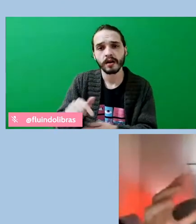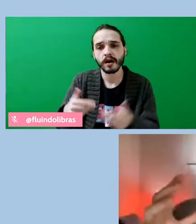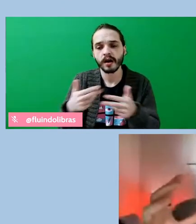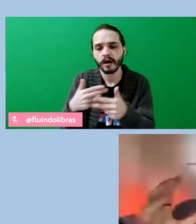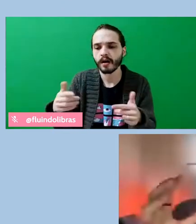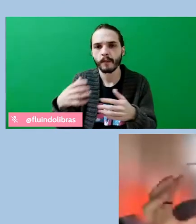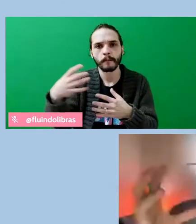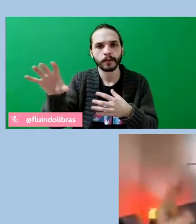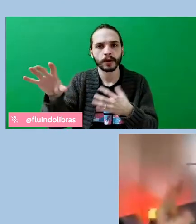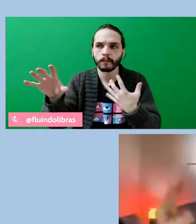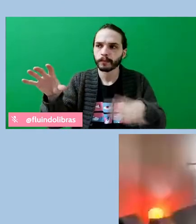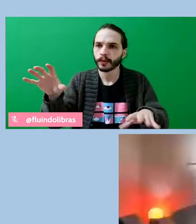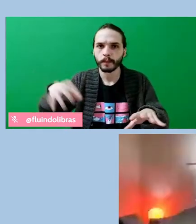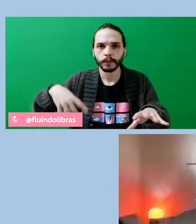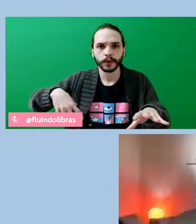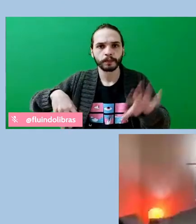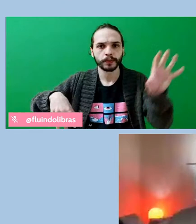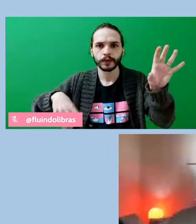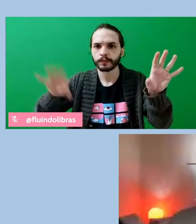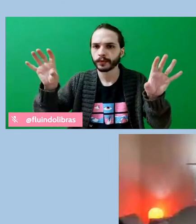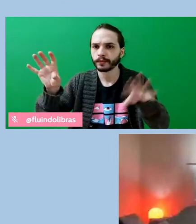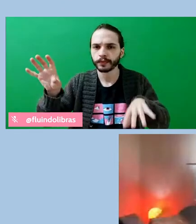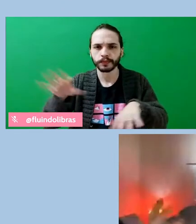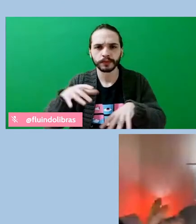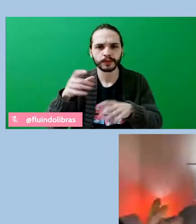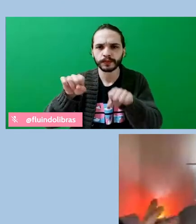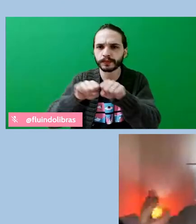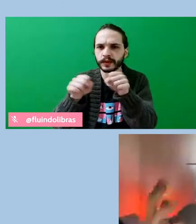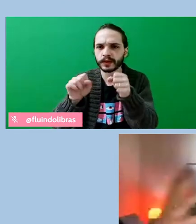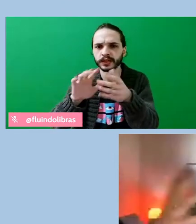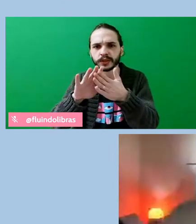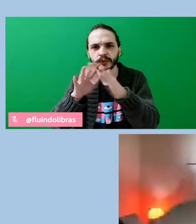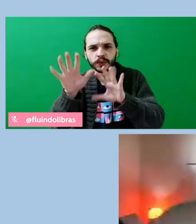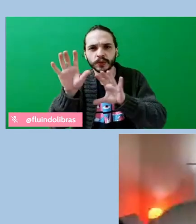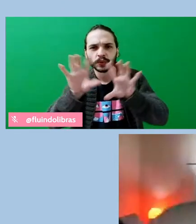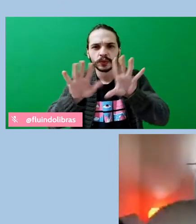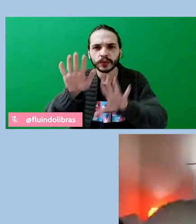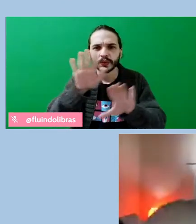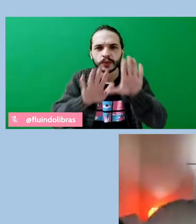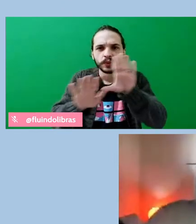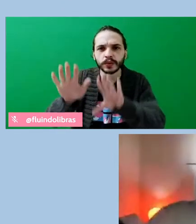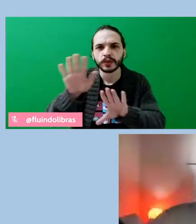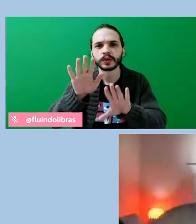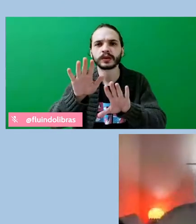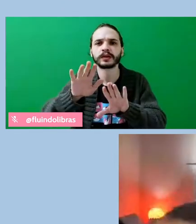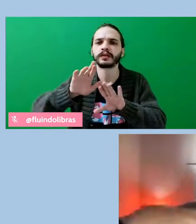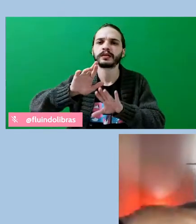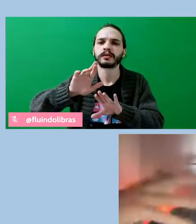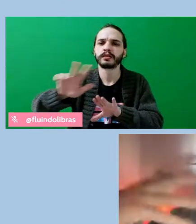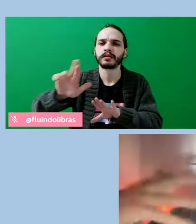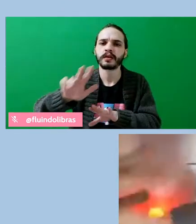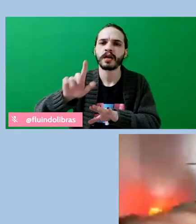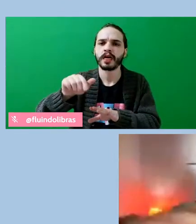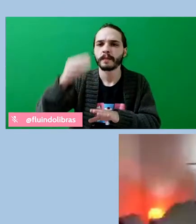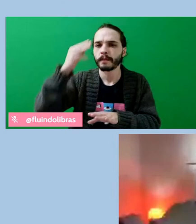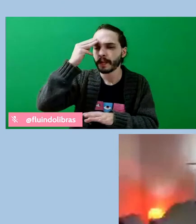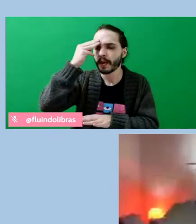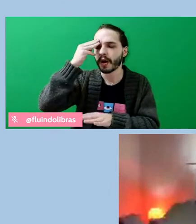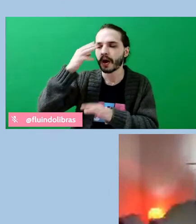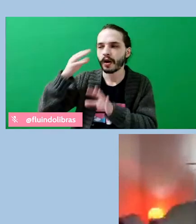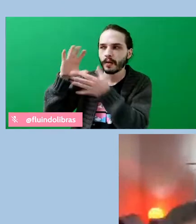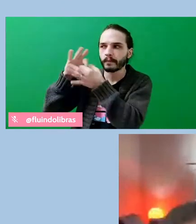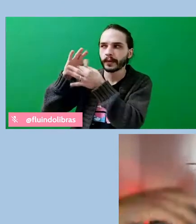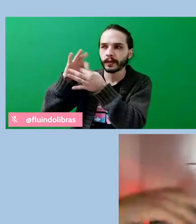deslocadas, são distorcidas, as coisas todas através do filtro da memória, que ainda as distorce mais